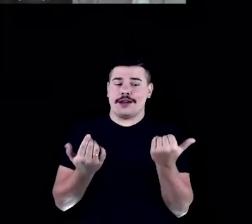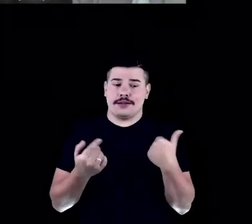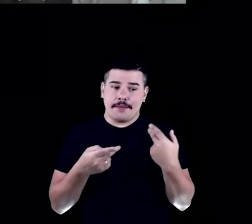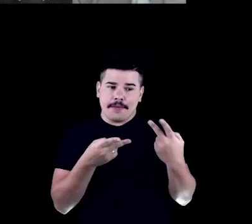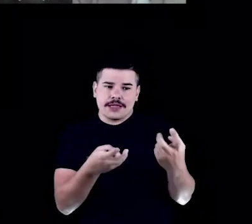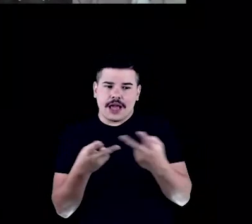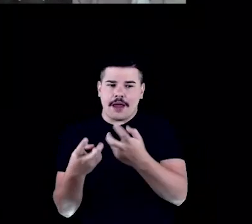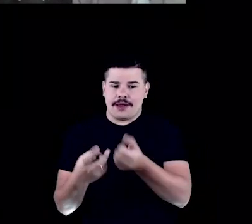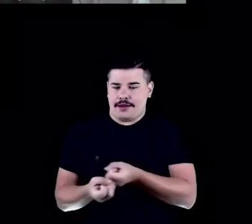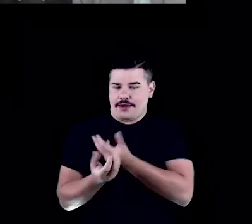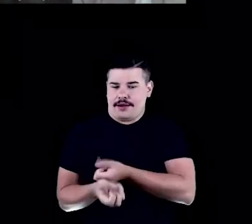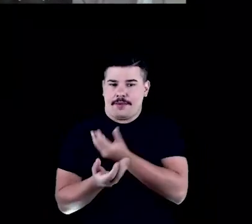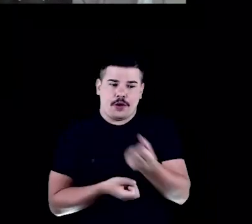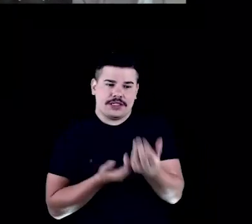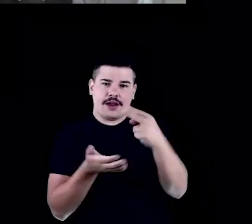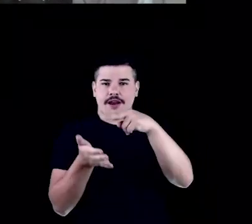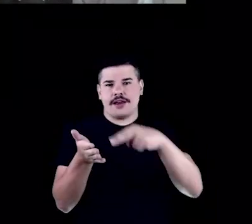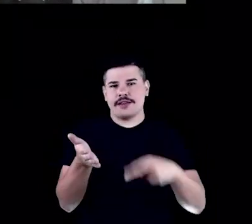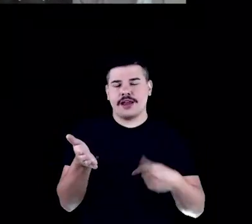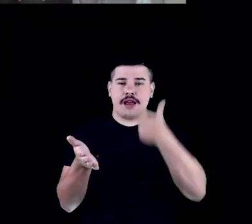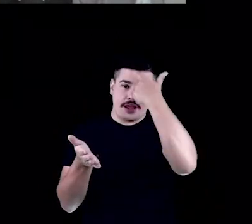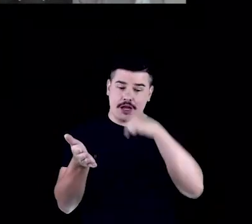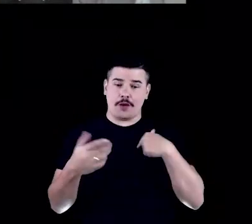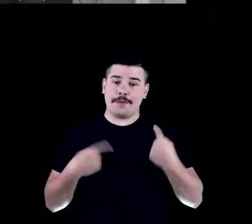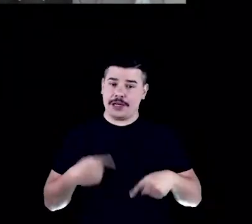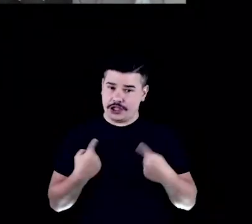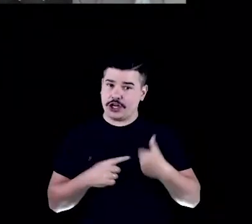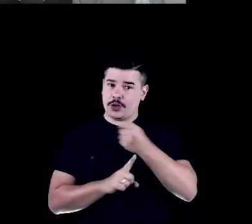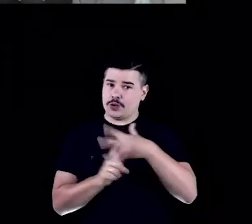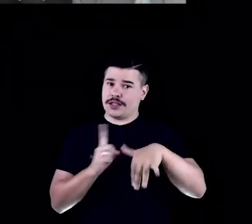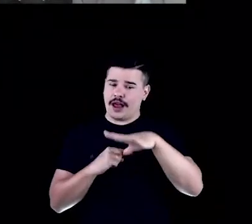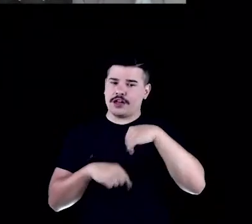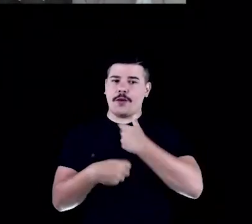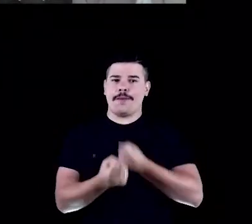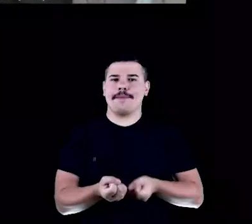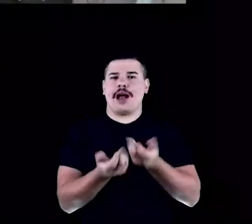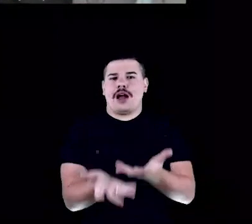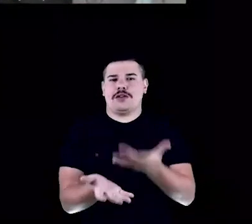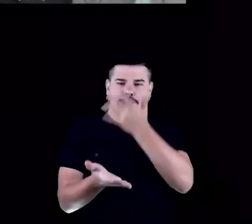ser percebido com a leitura das nossas obras e com a ação nossa no mundo como pessoa política, social,